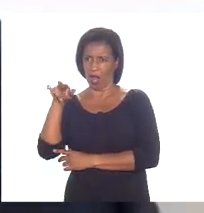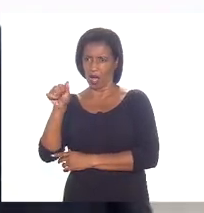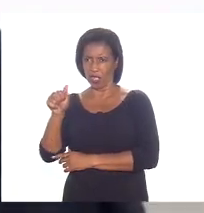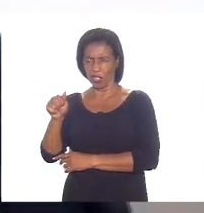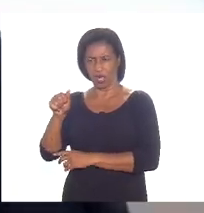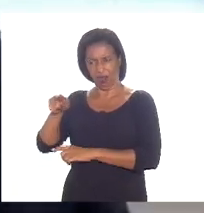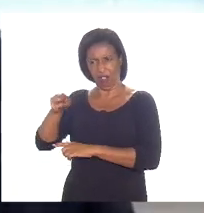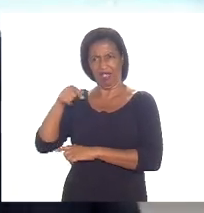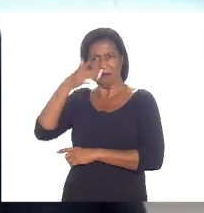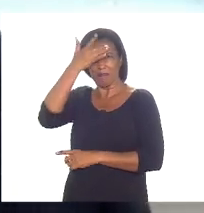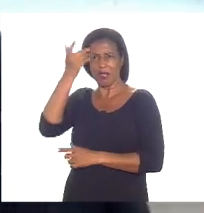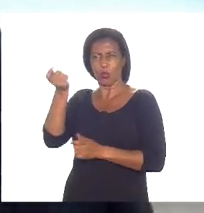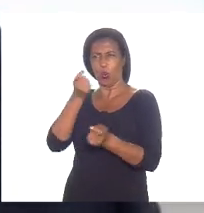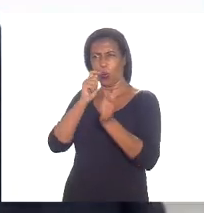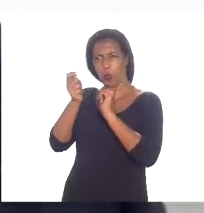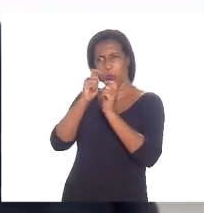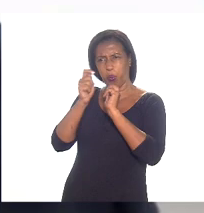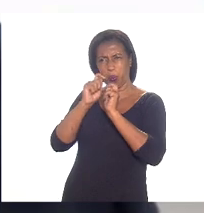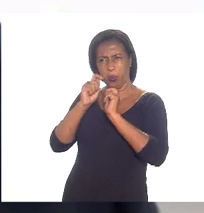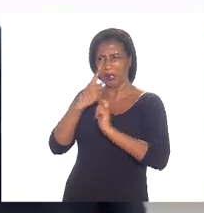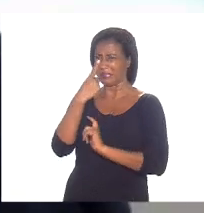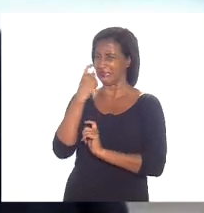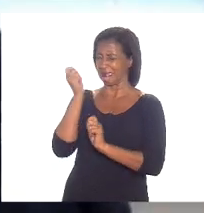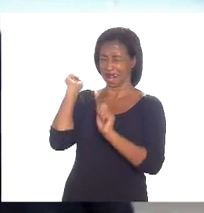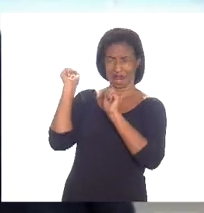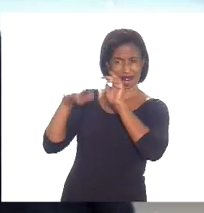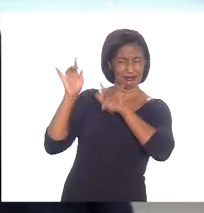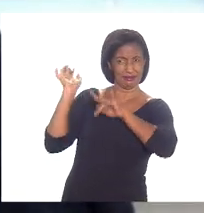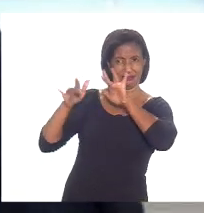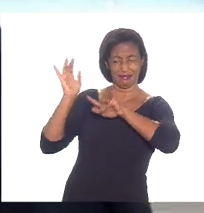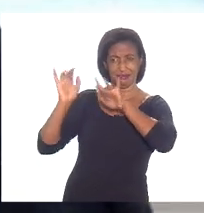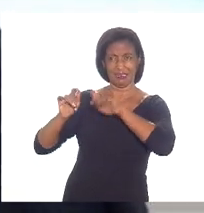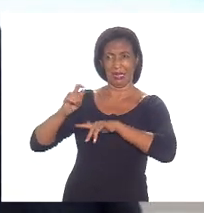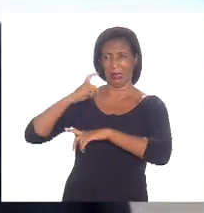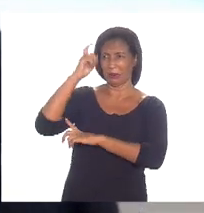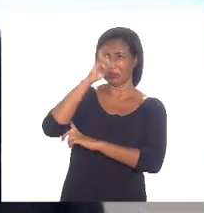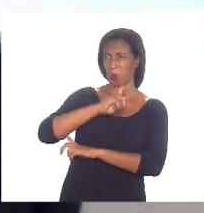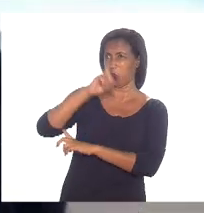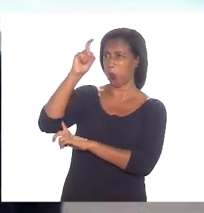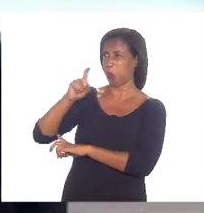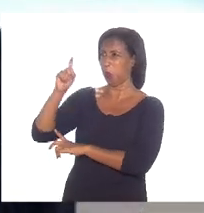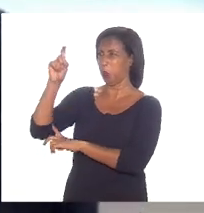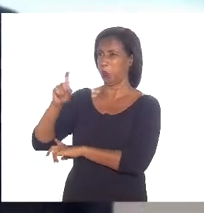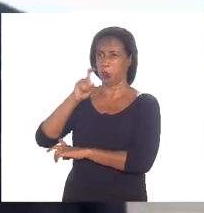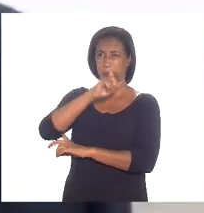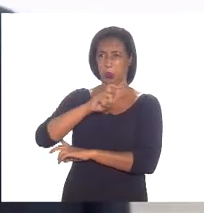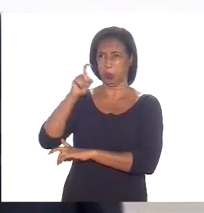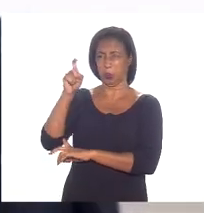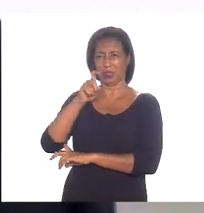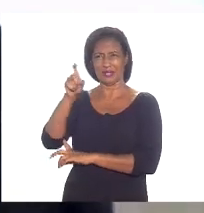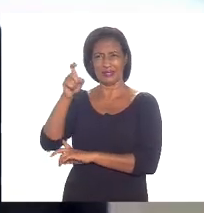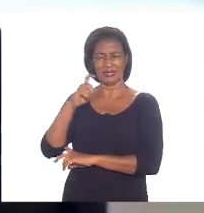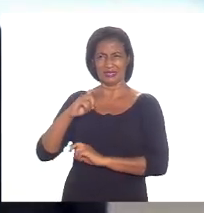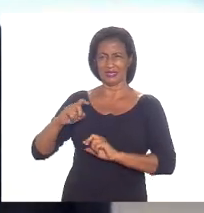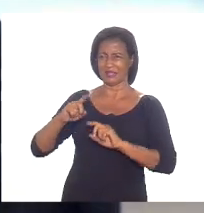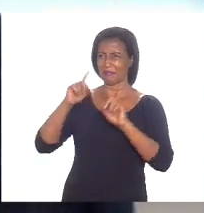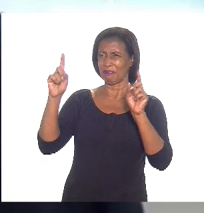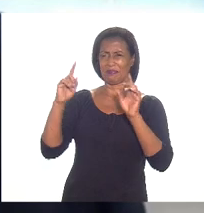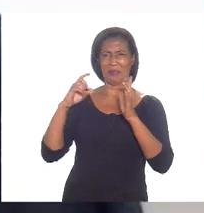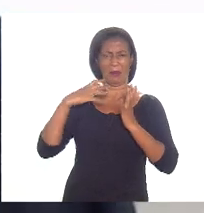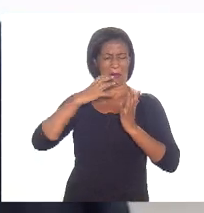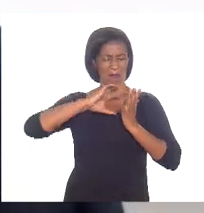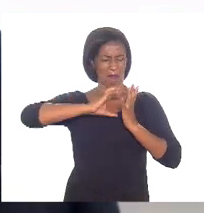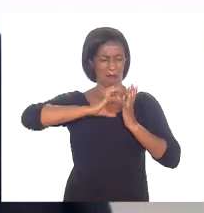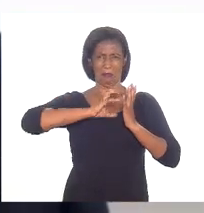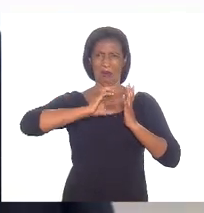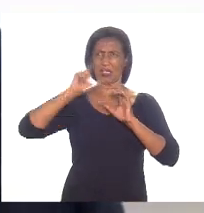droga naquele local, uma imundice lá dentro, pichações todas com viés ideológico, partidos políticos